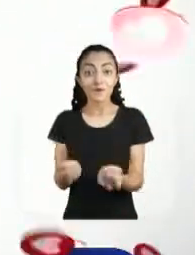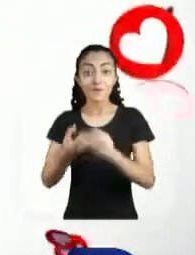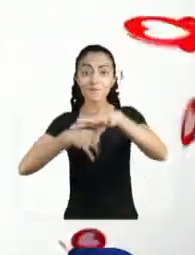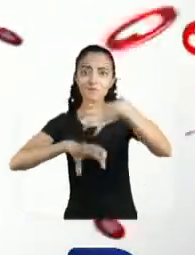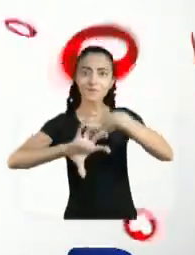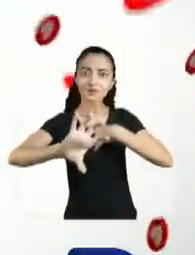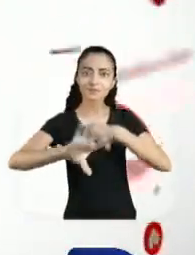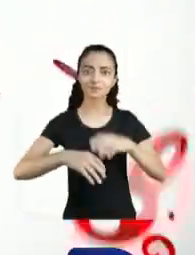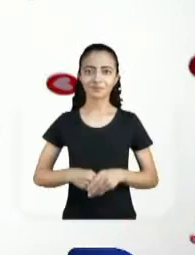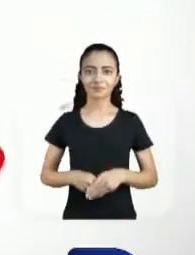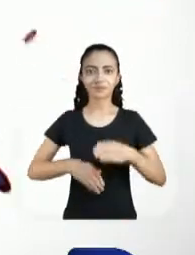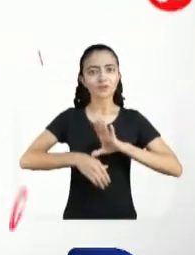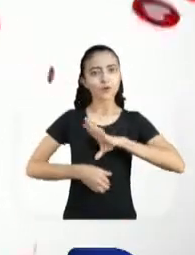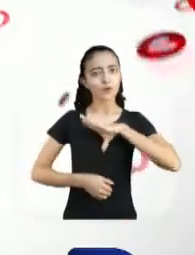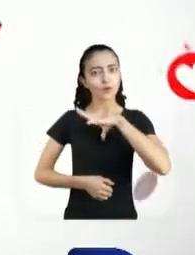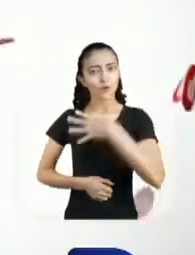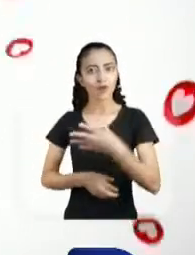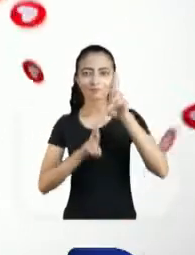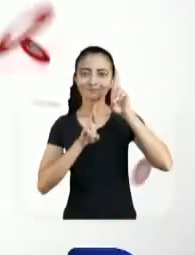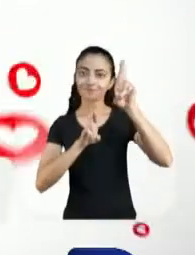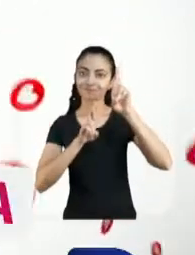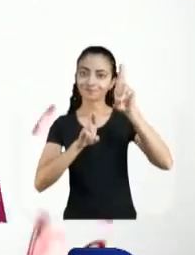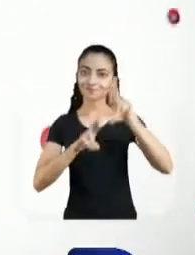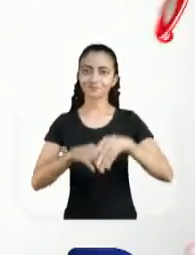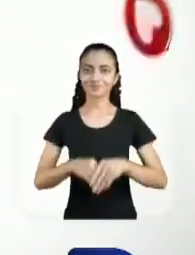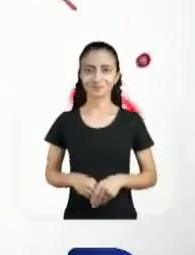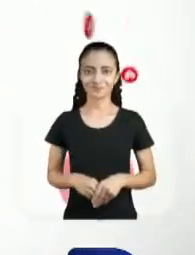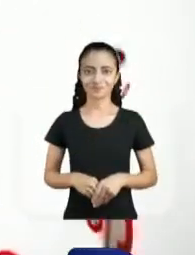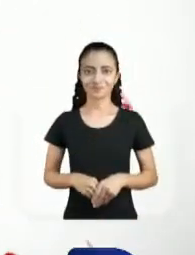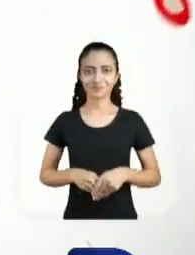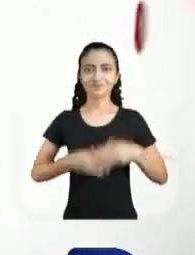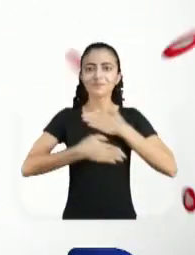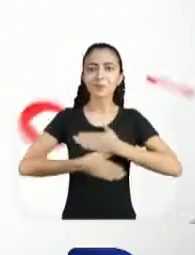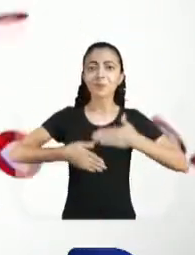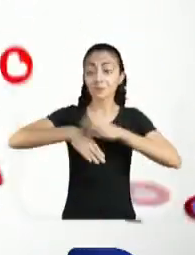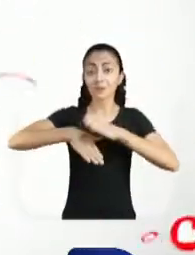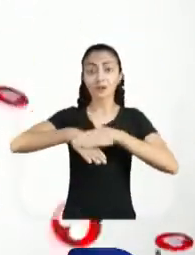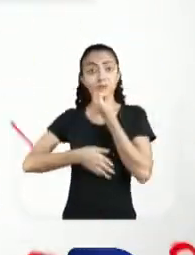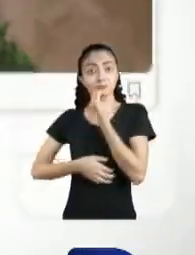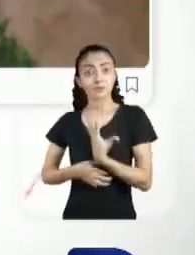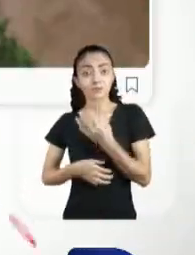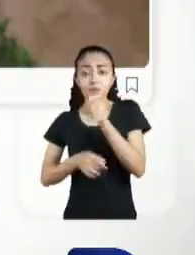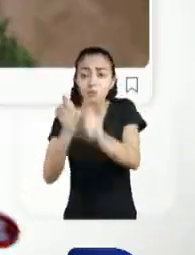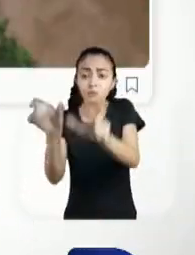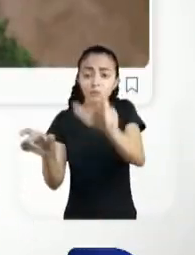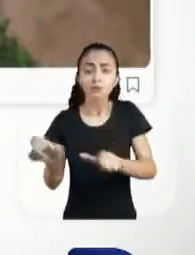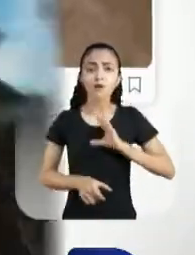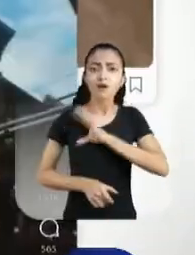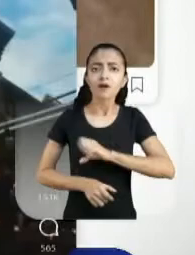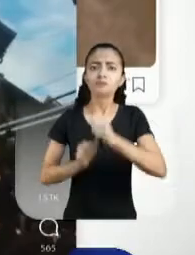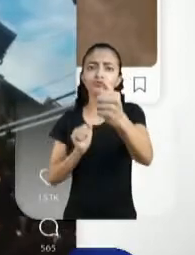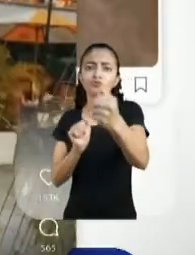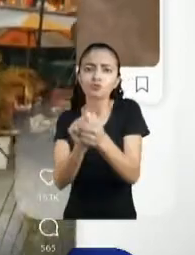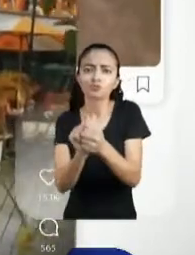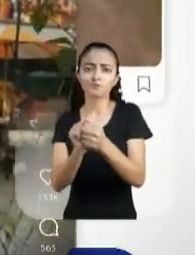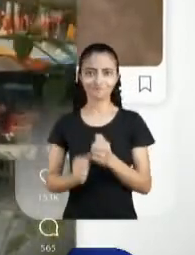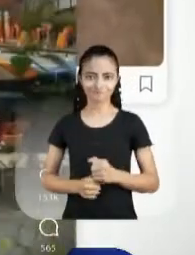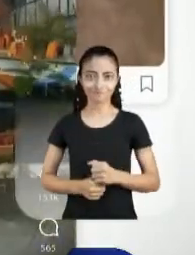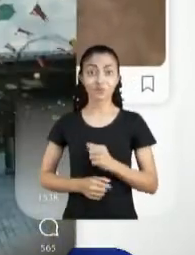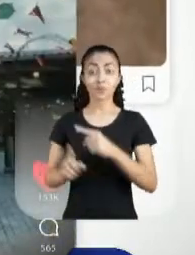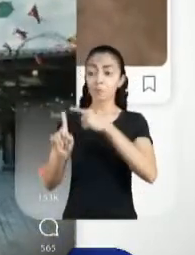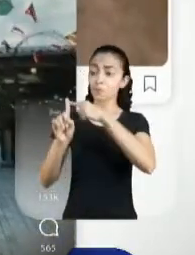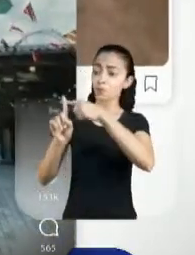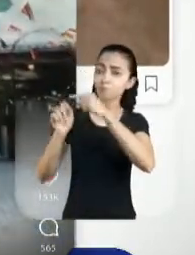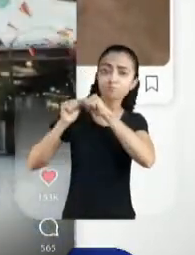vamos de empatia coragem Esperança curtindo bem que faz está com quem a gente ama